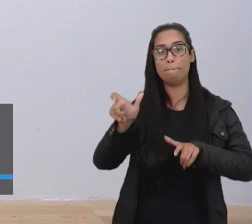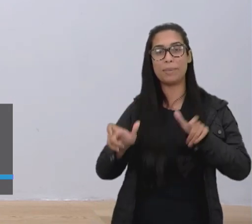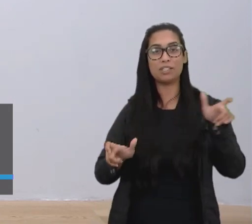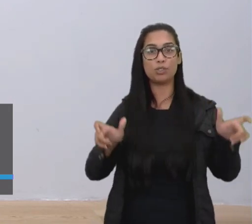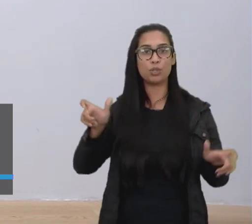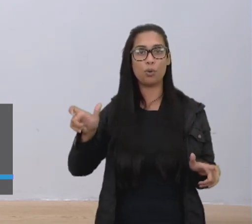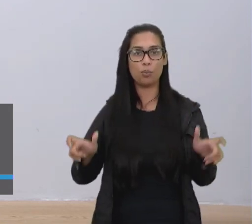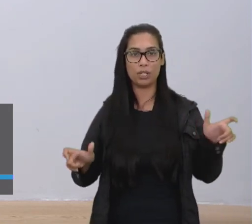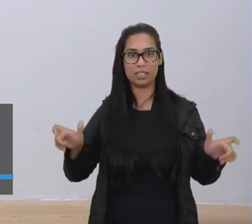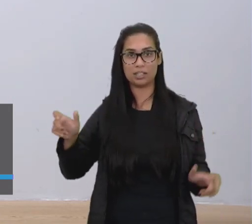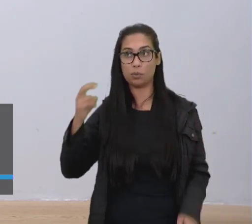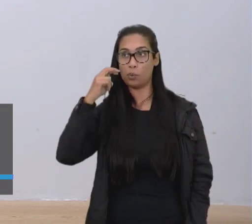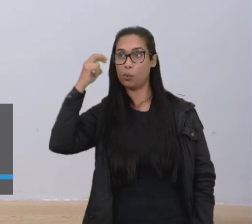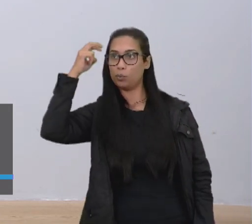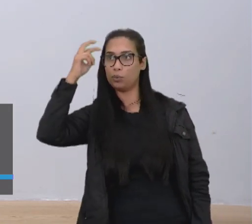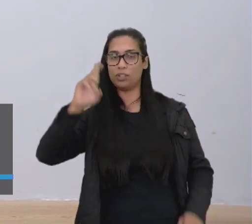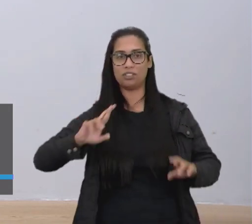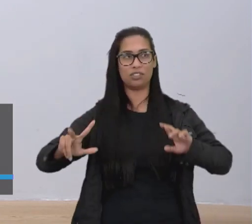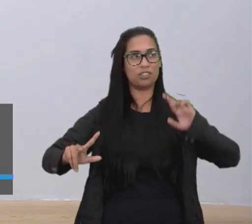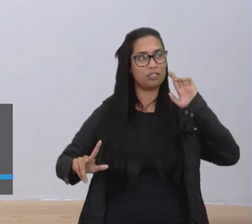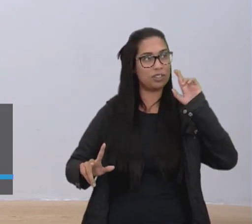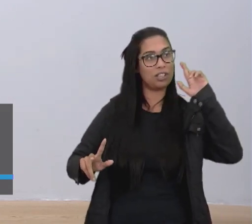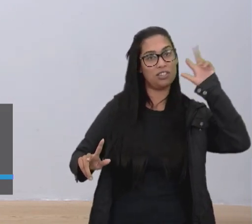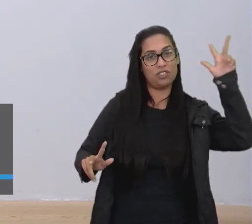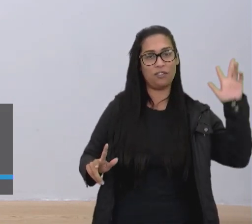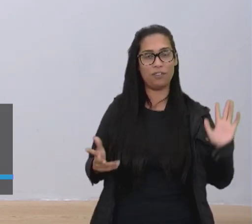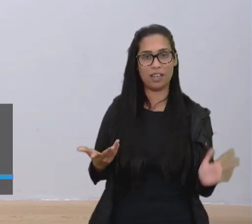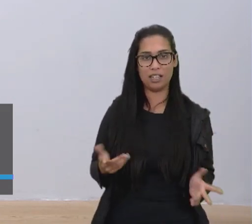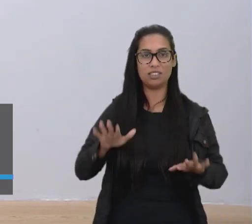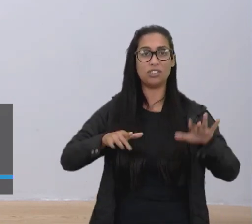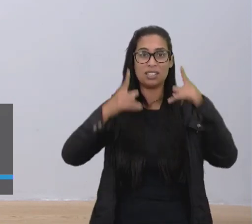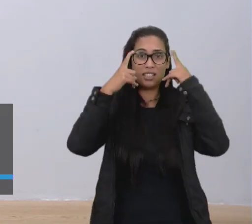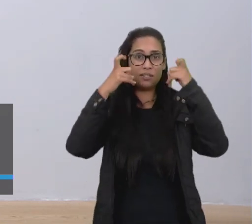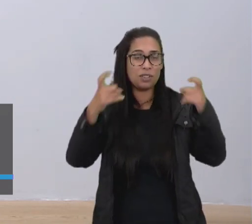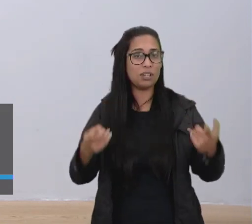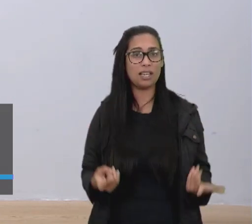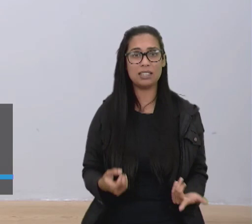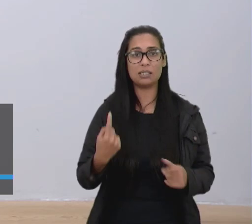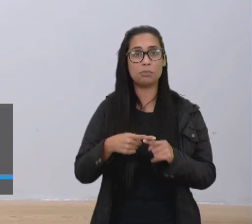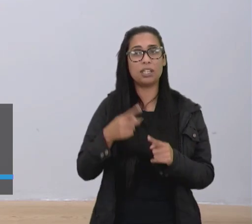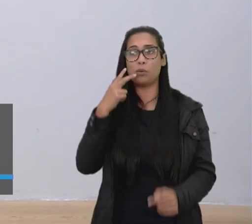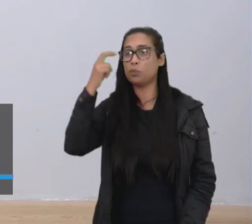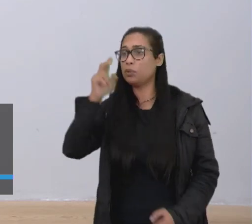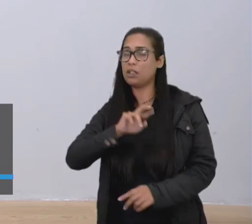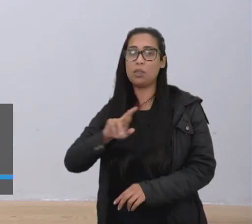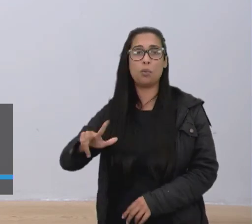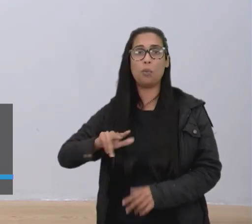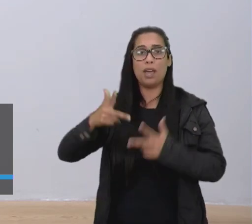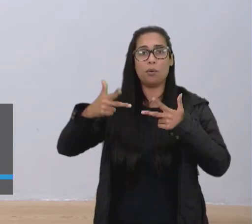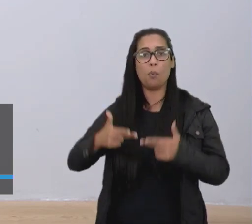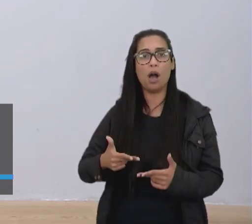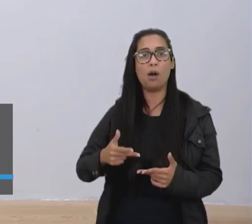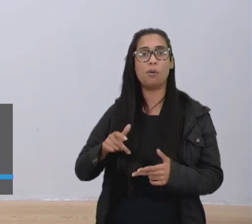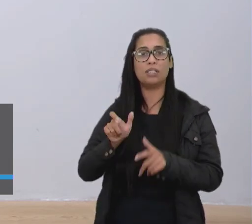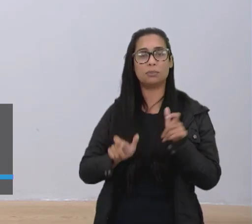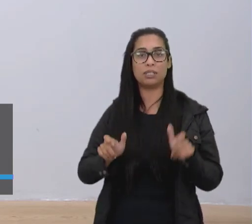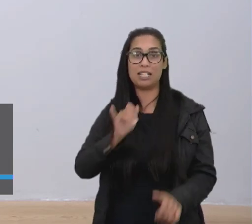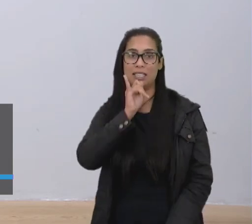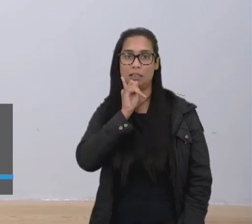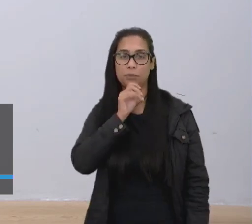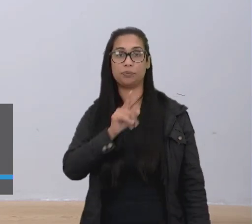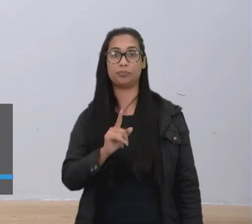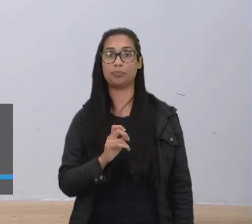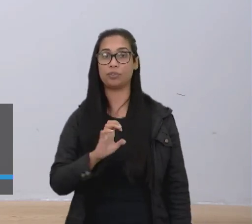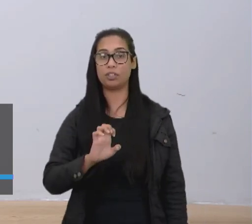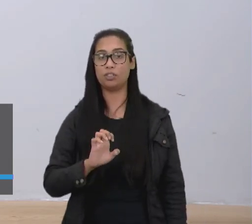com repertórios culturais diferentes podem gerar a violência, né? E a gente até tem a nomenclatura, por exemplo, da xenofobia, que